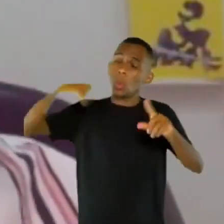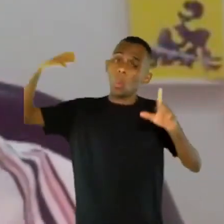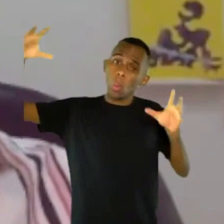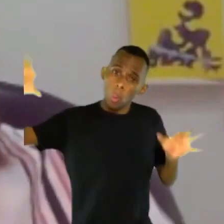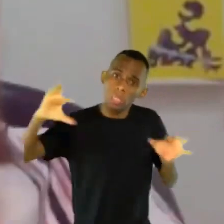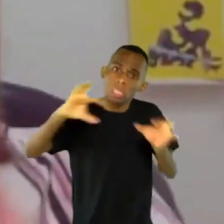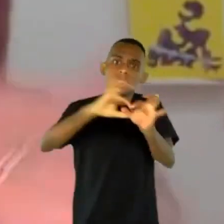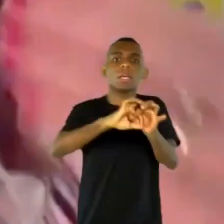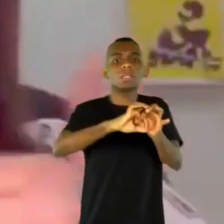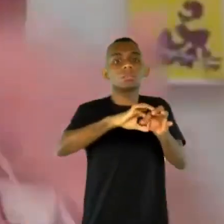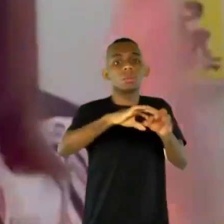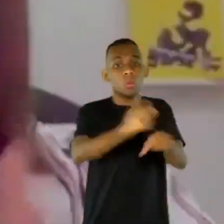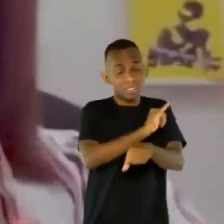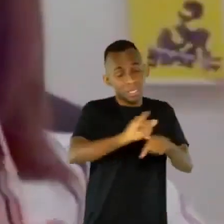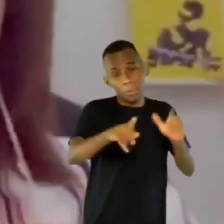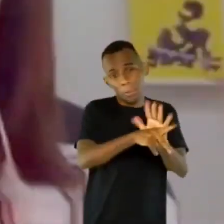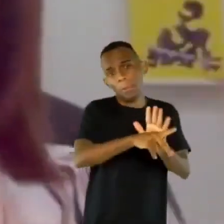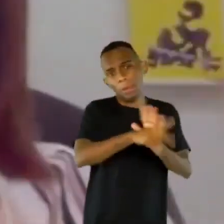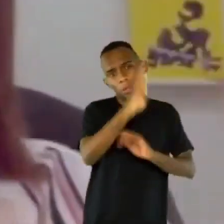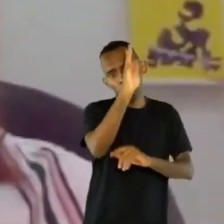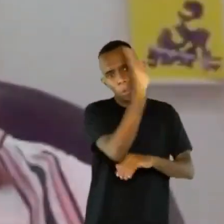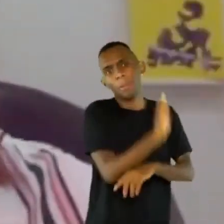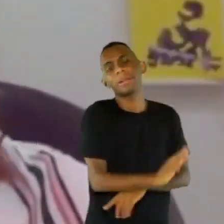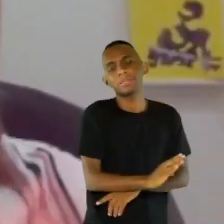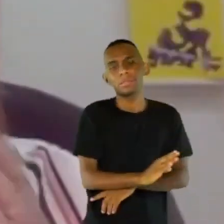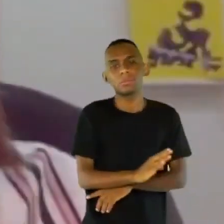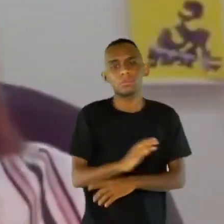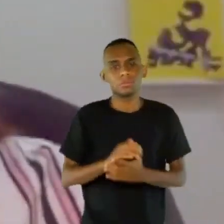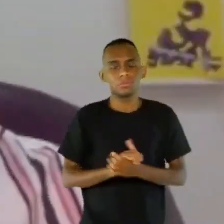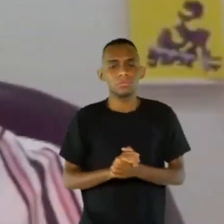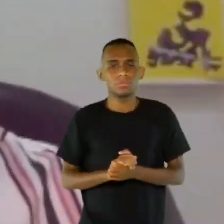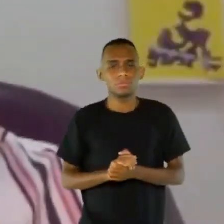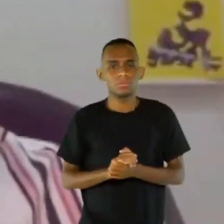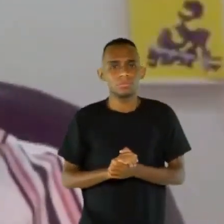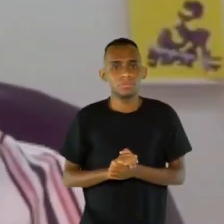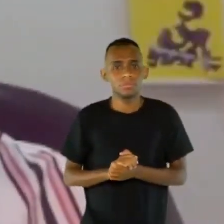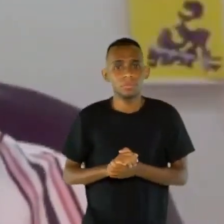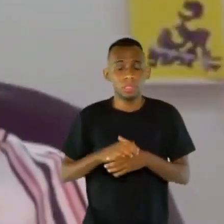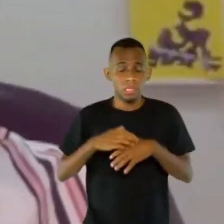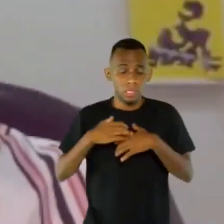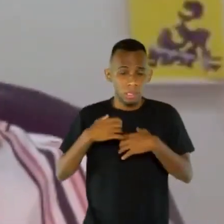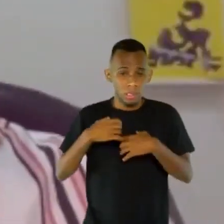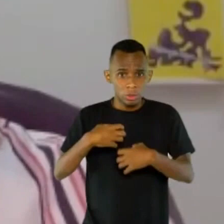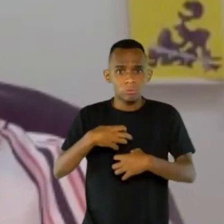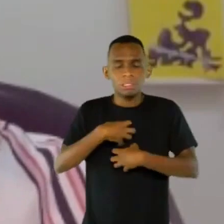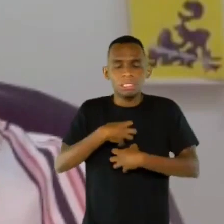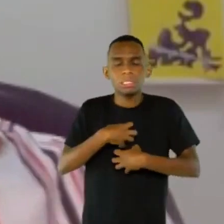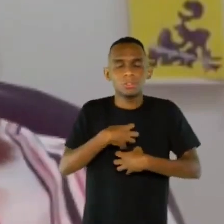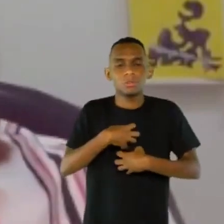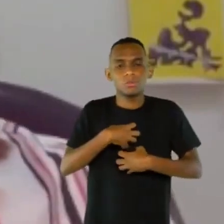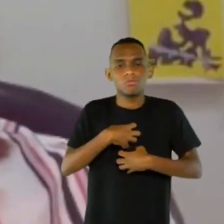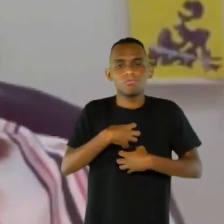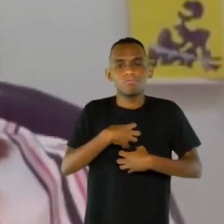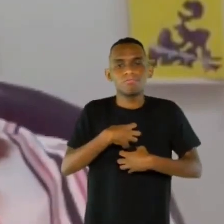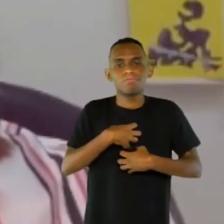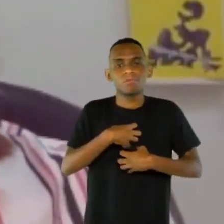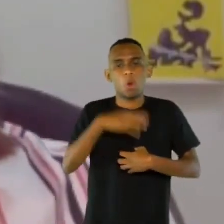no Brasil, de tão, sabe, afinada que eu fico aqui com a realidade brasileira. Então